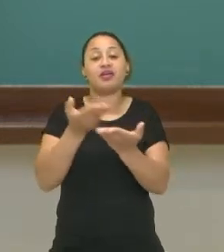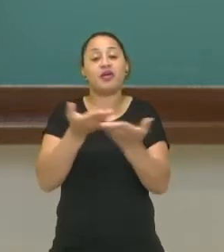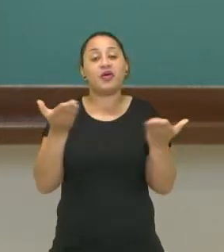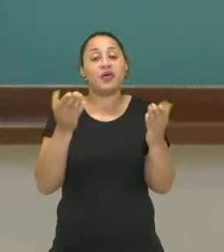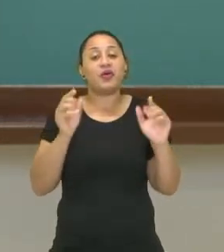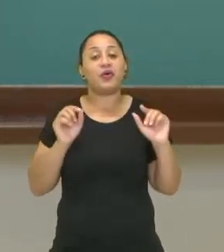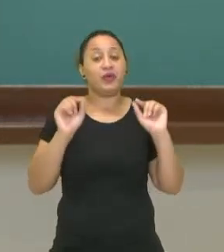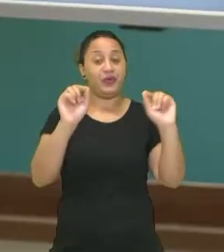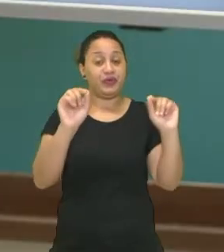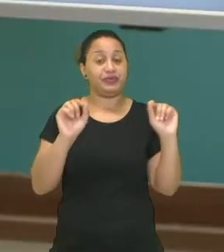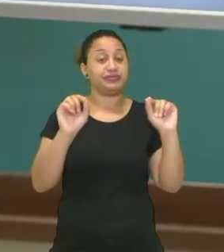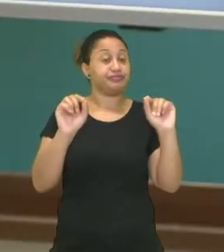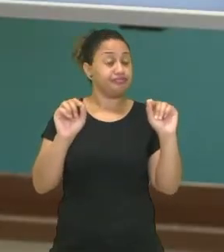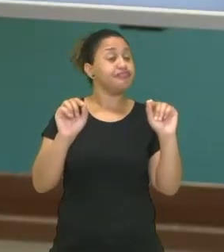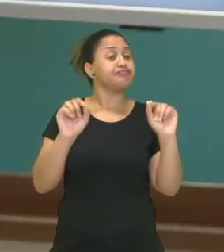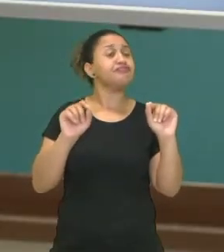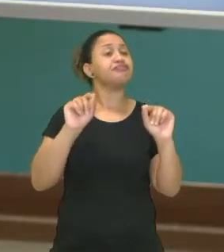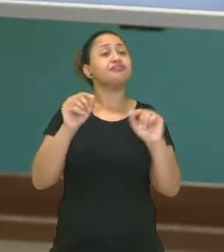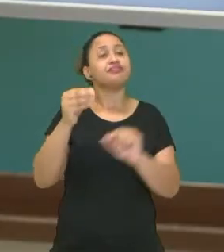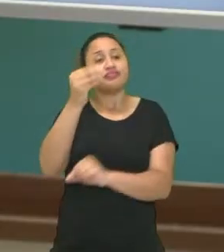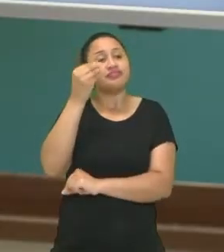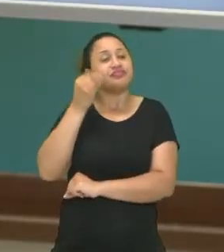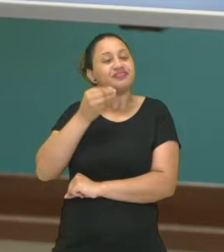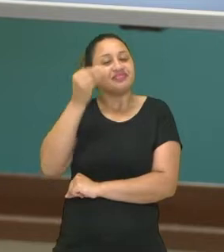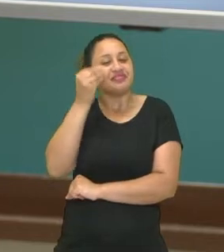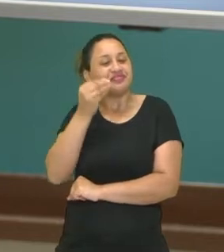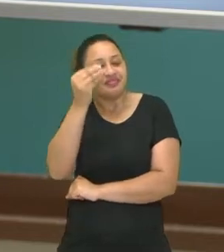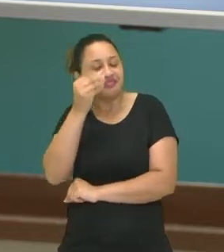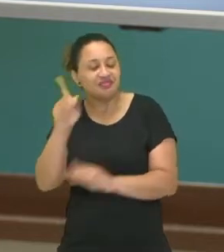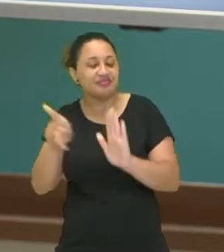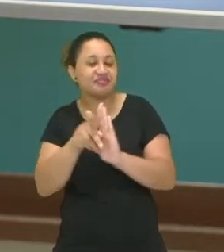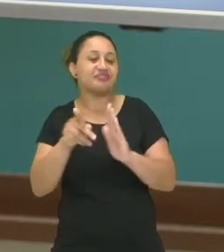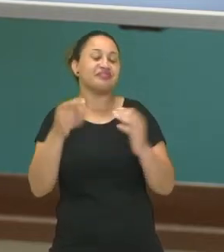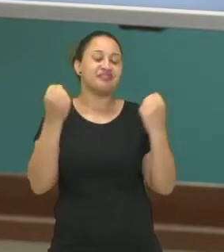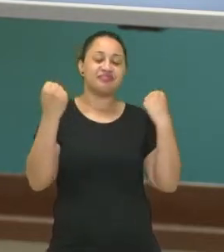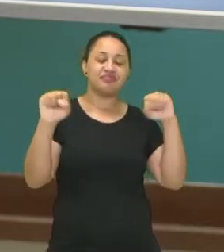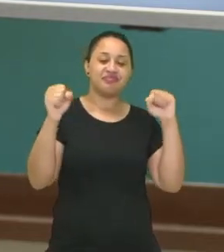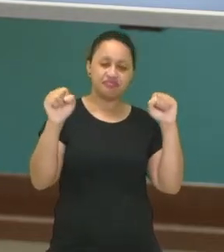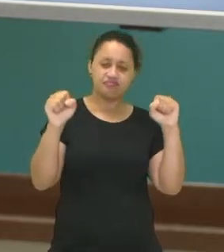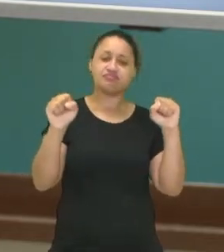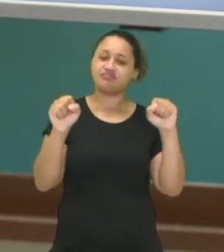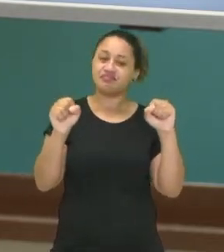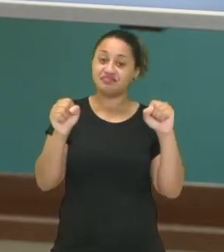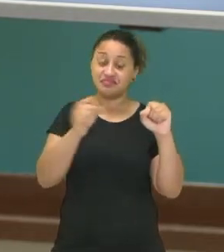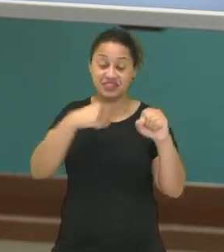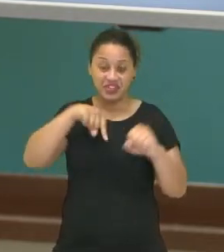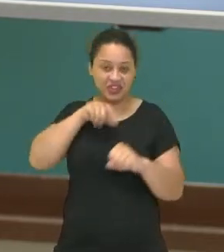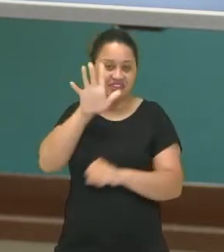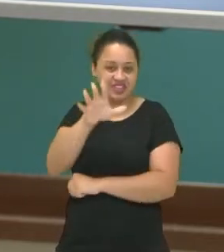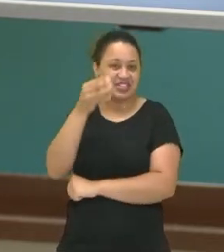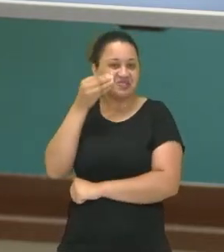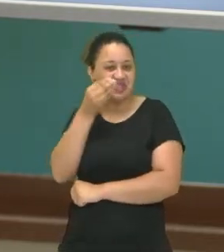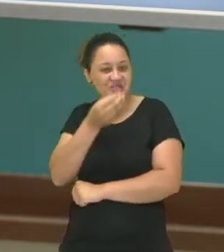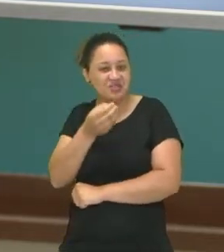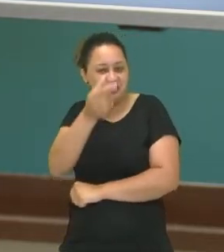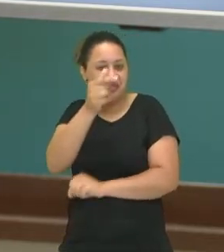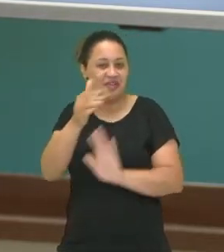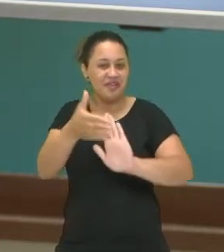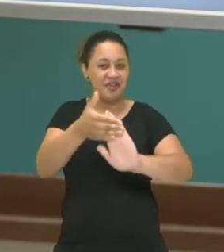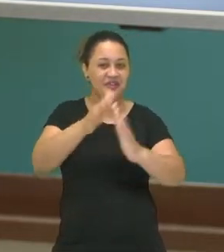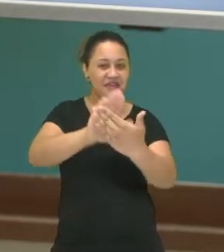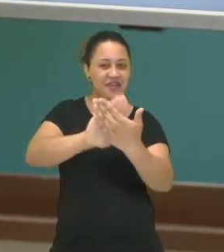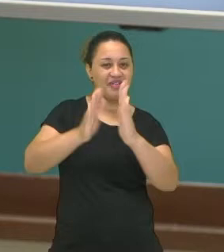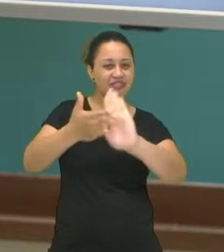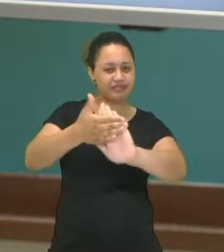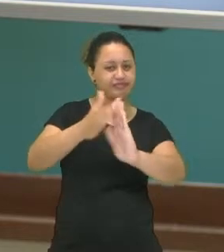hoje é vivenciar a ginástica. Então, nós vivenciamos um pouco ela aqui fazendo